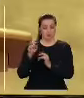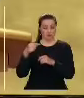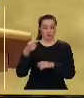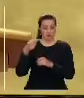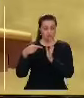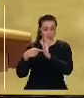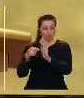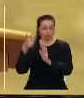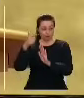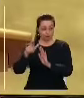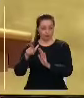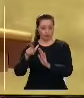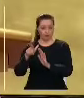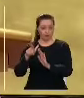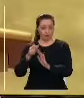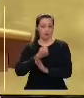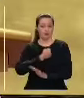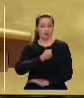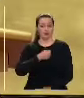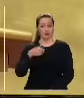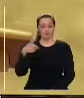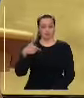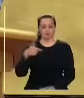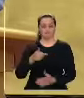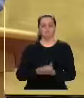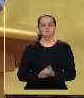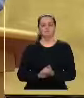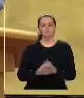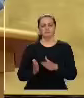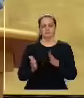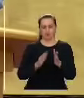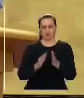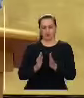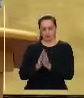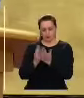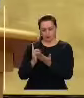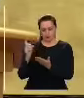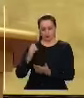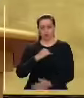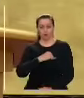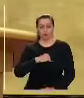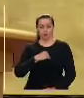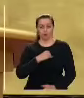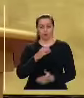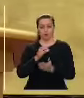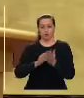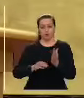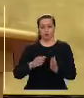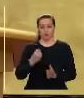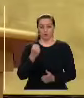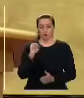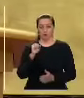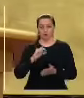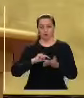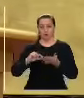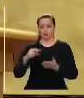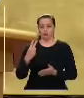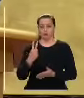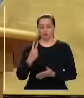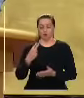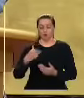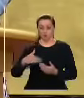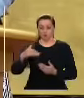Record. Como que aconteceu? Vamos na Bíblia, João capítulo 8, versículo 2 em diante. Diz assim,